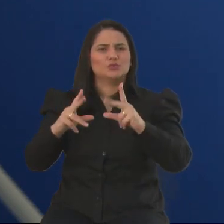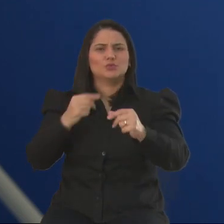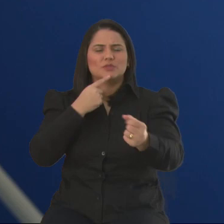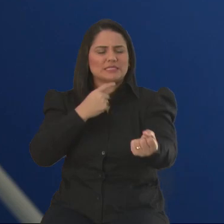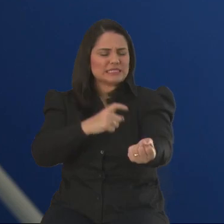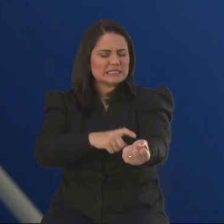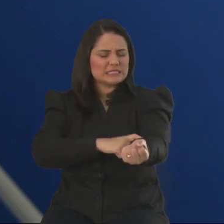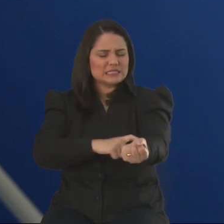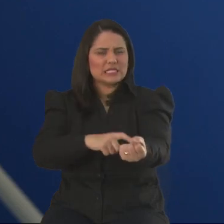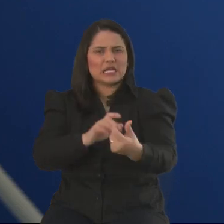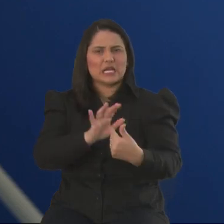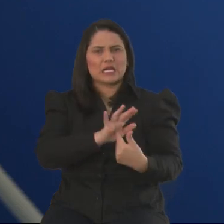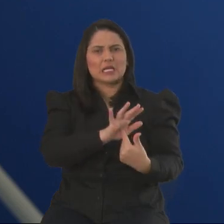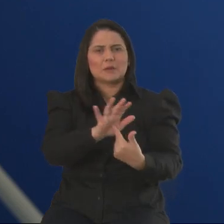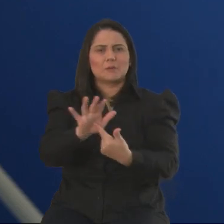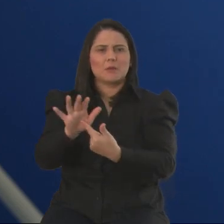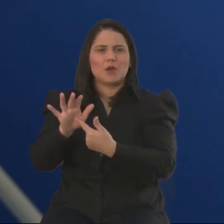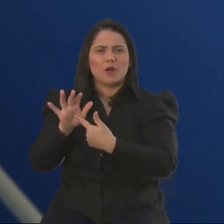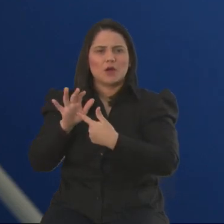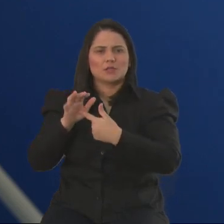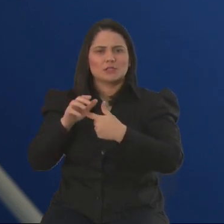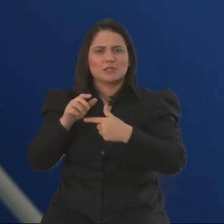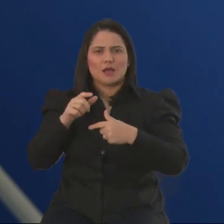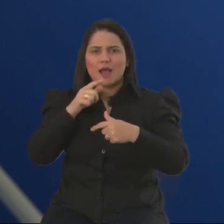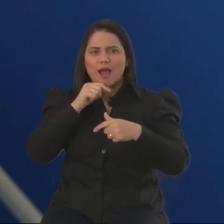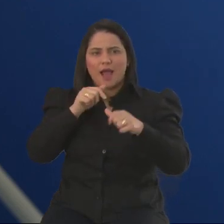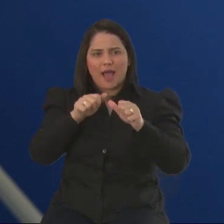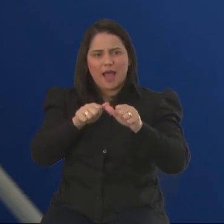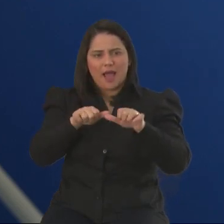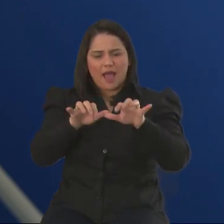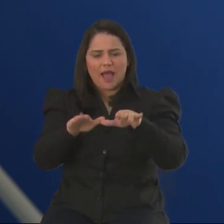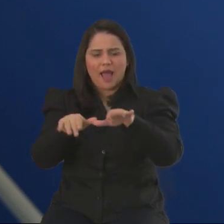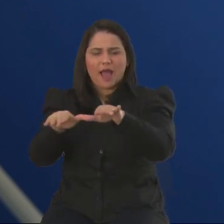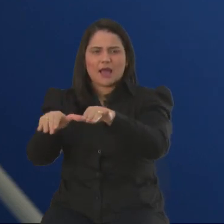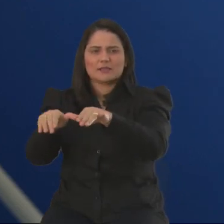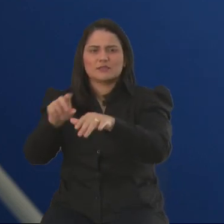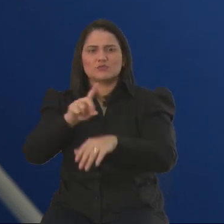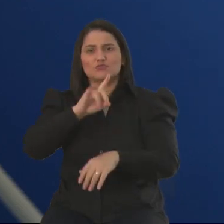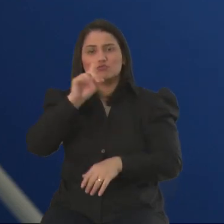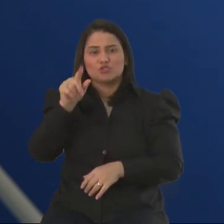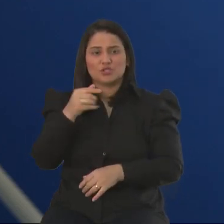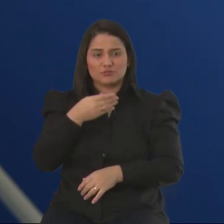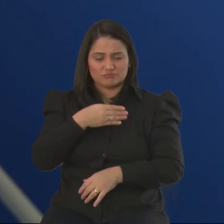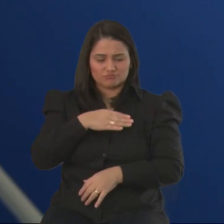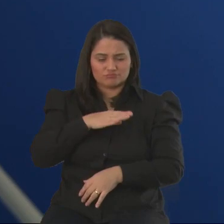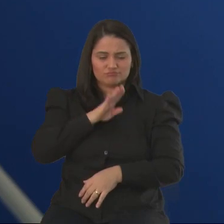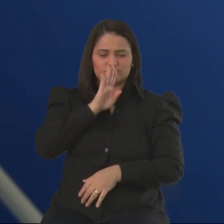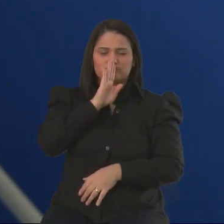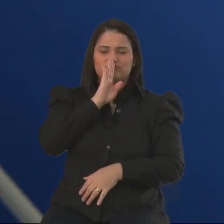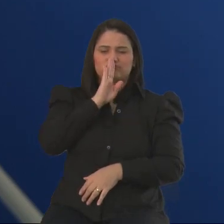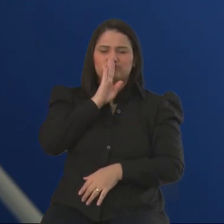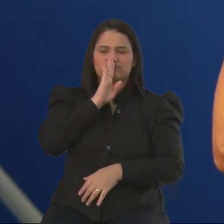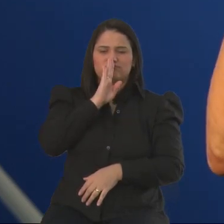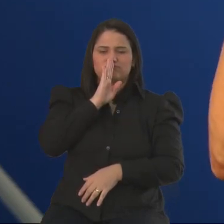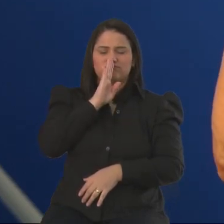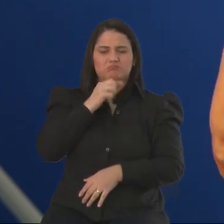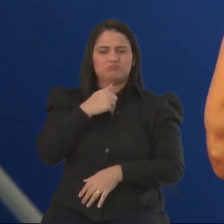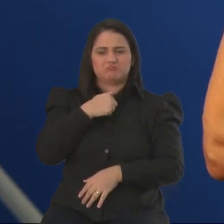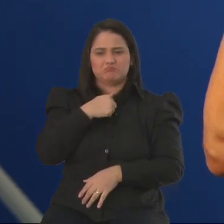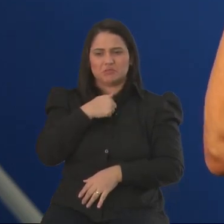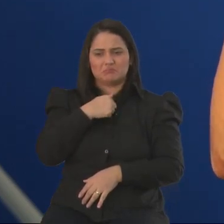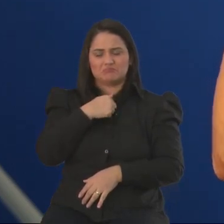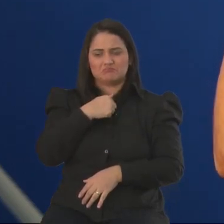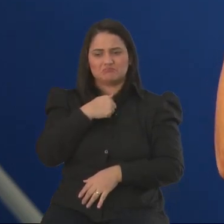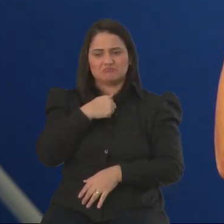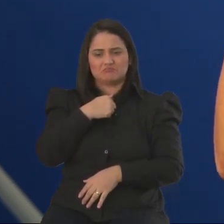ritmada, e um dia sei que estarei mudo, mais nada. E por fim, eu gostaria de homenagear um